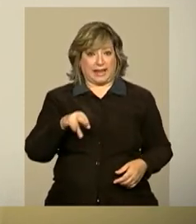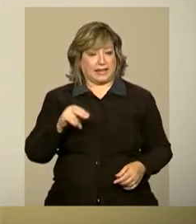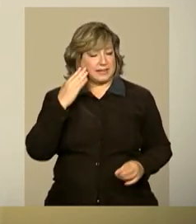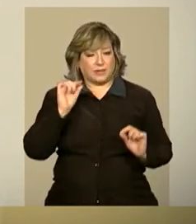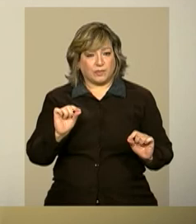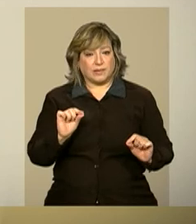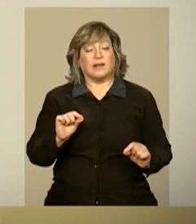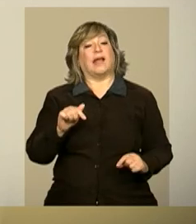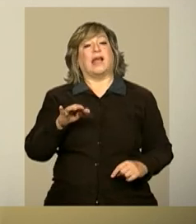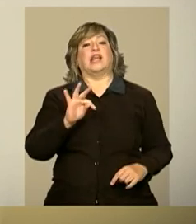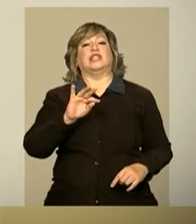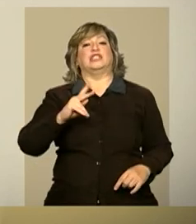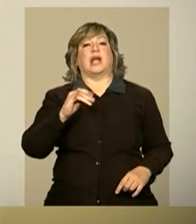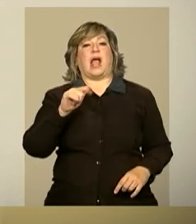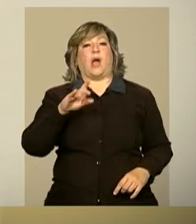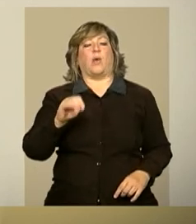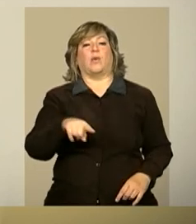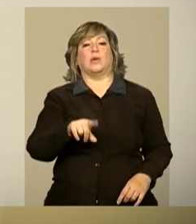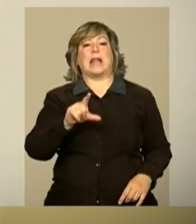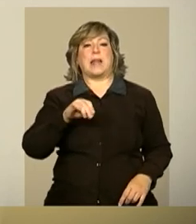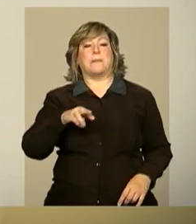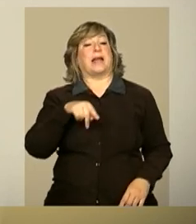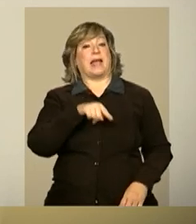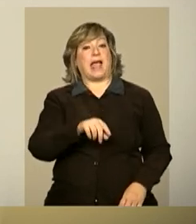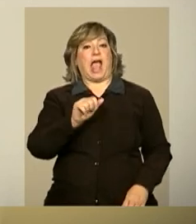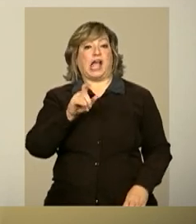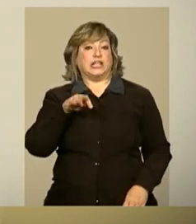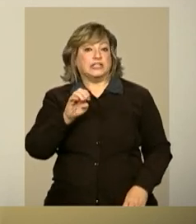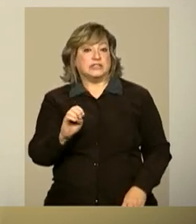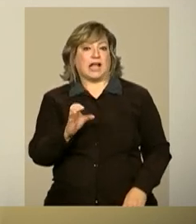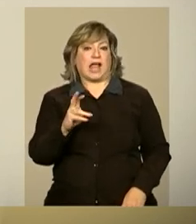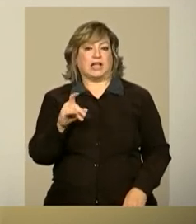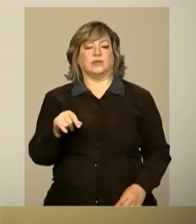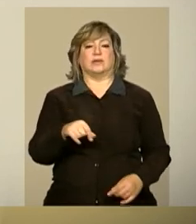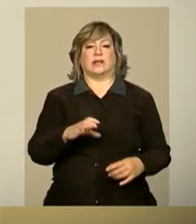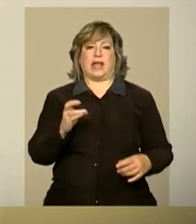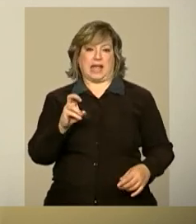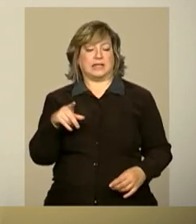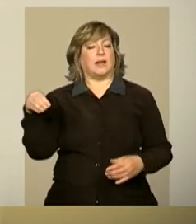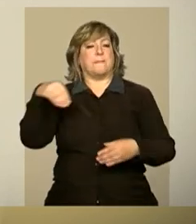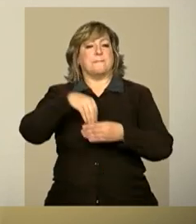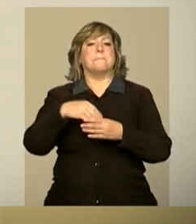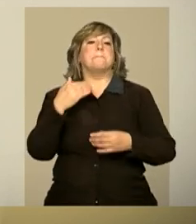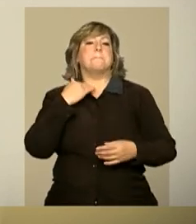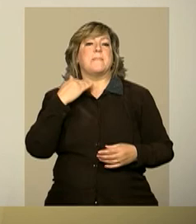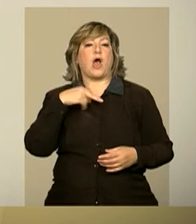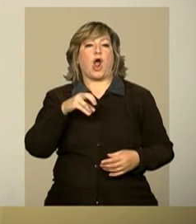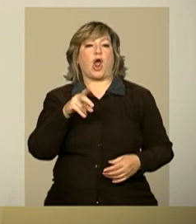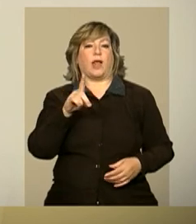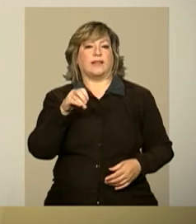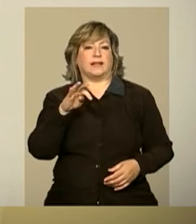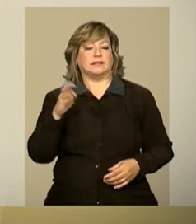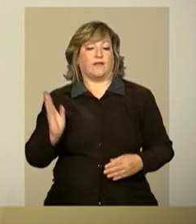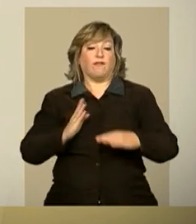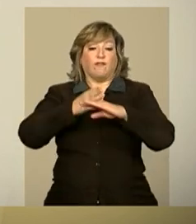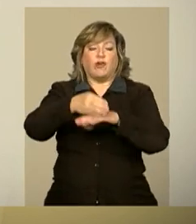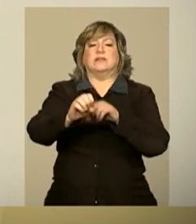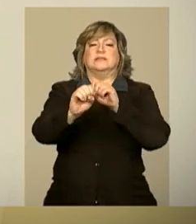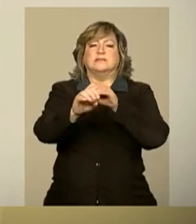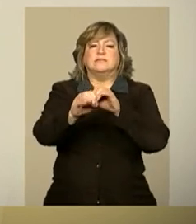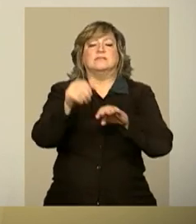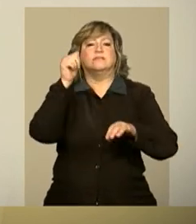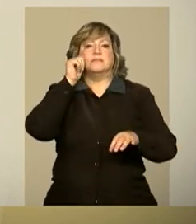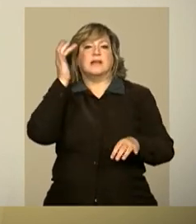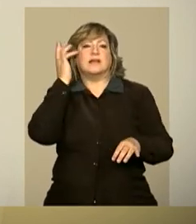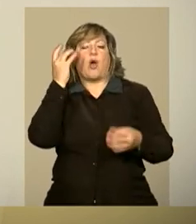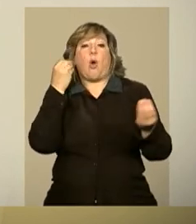quem presidenta foi o Thiago de Souza Lima o agente de crédito do crescer lá do Banco do Nordeste ele orientou a